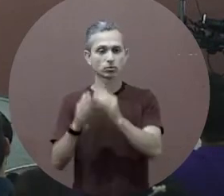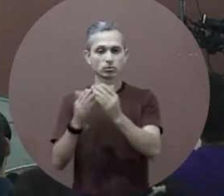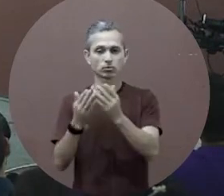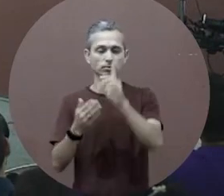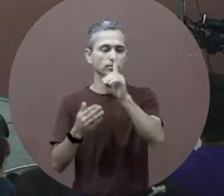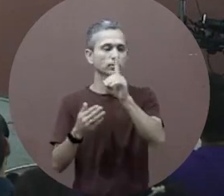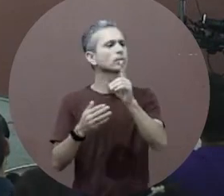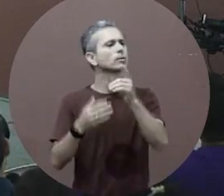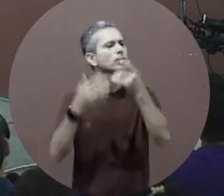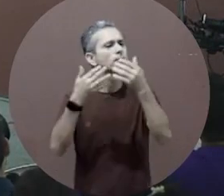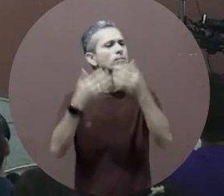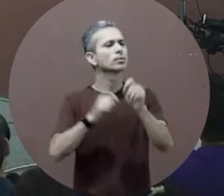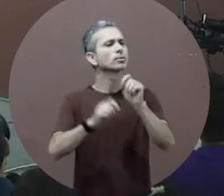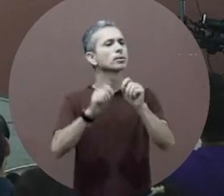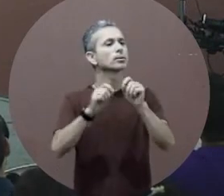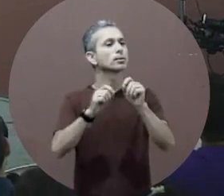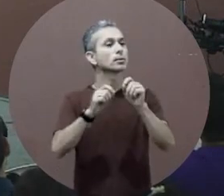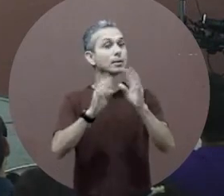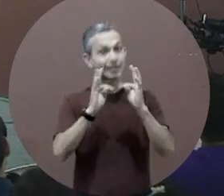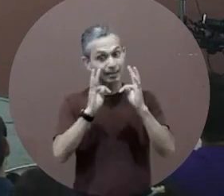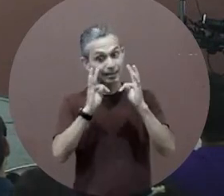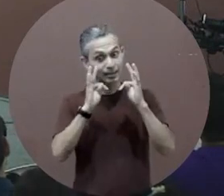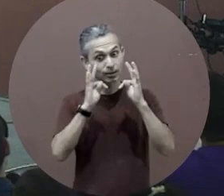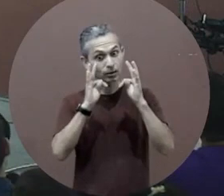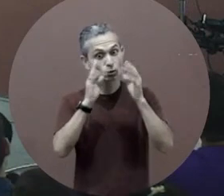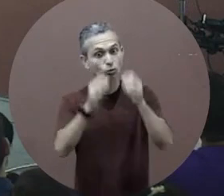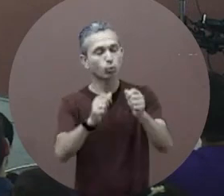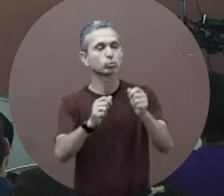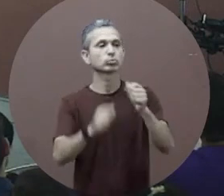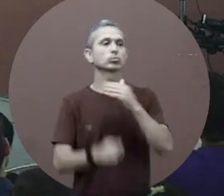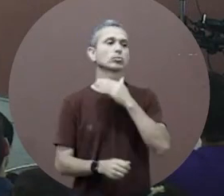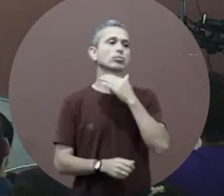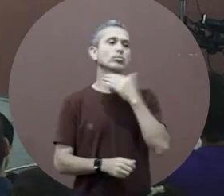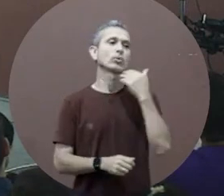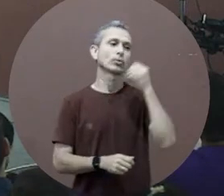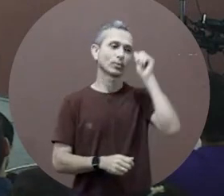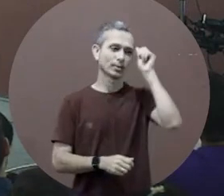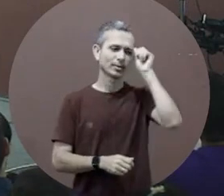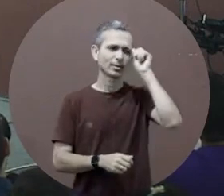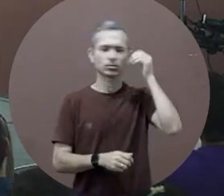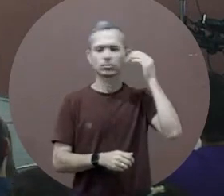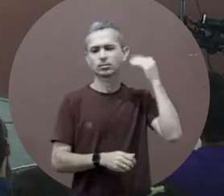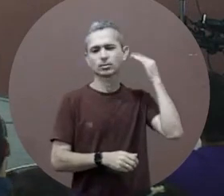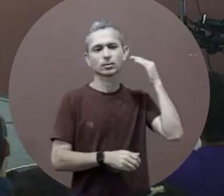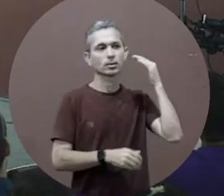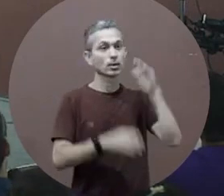todos, apesar de que todos morreram em Adão, todos são vivificados em Cristo.